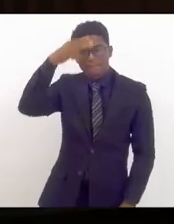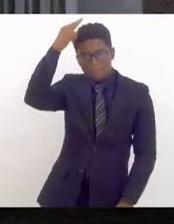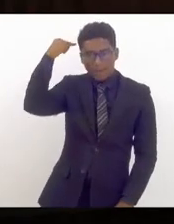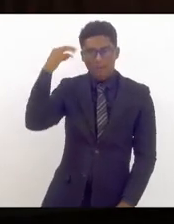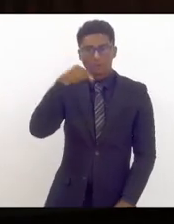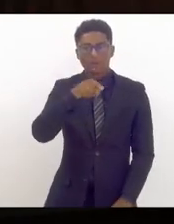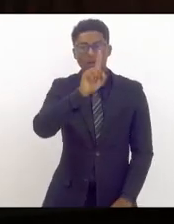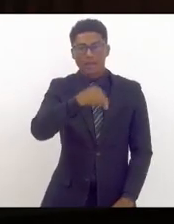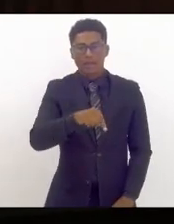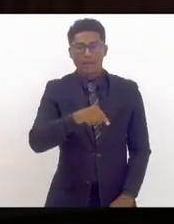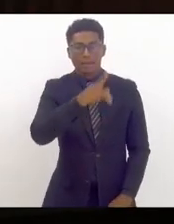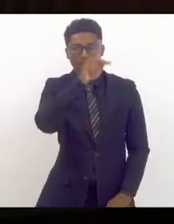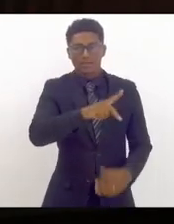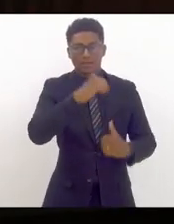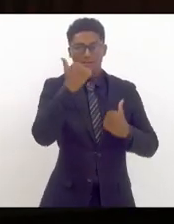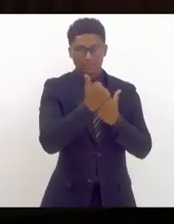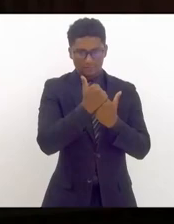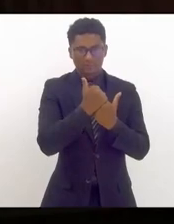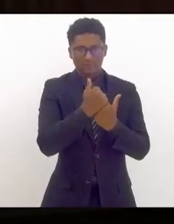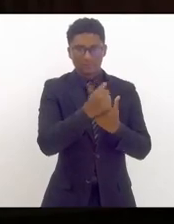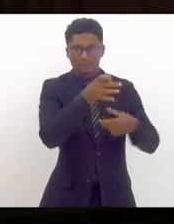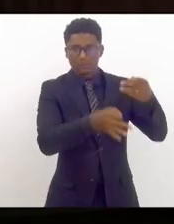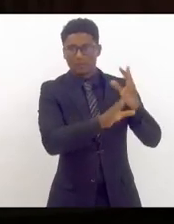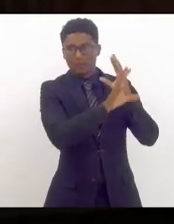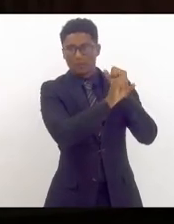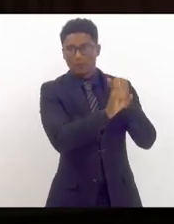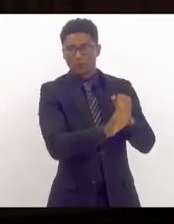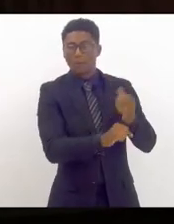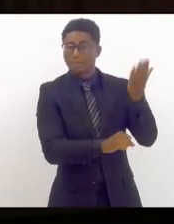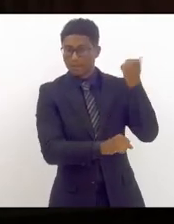de Contas e, até outro dia, deputado também nessa casa.